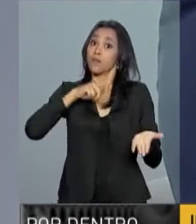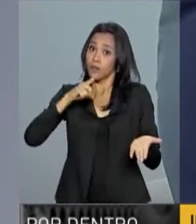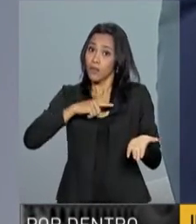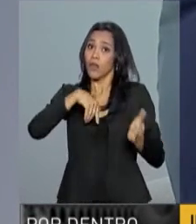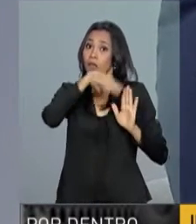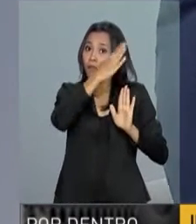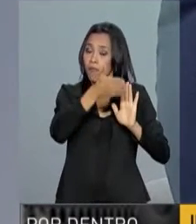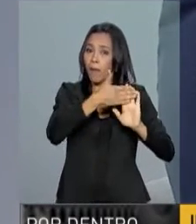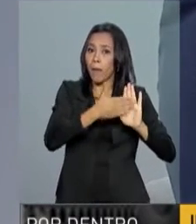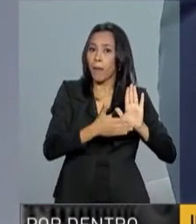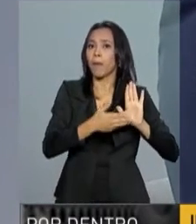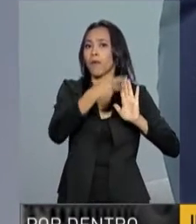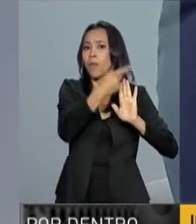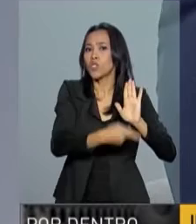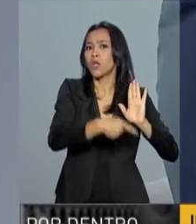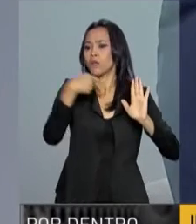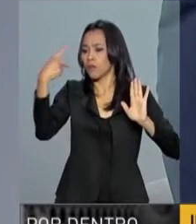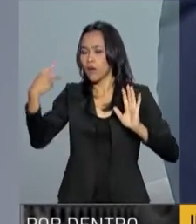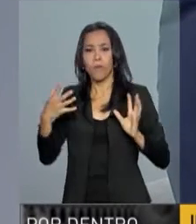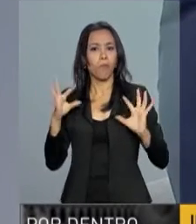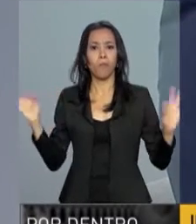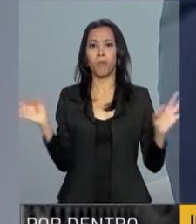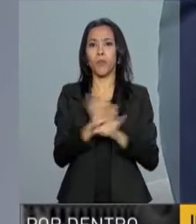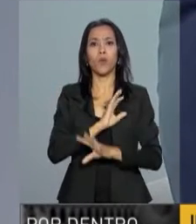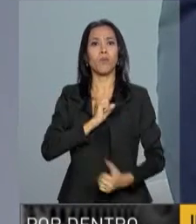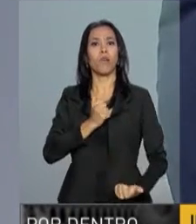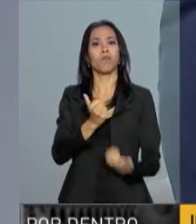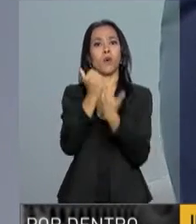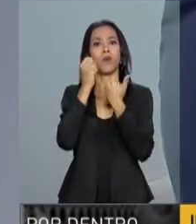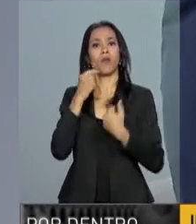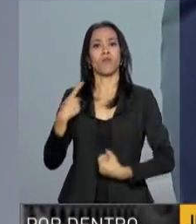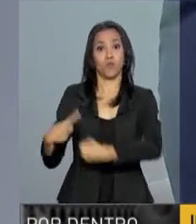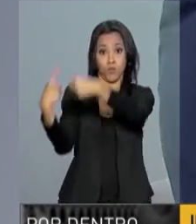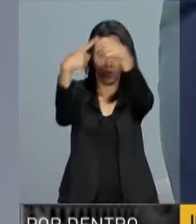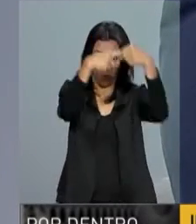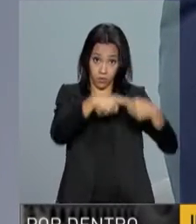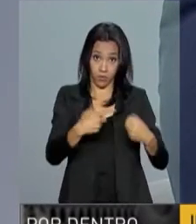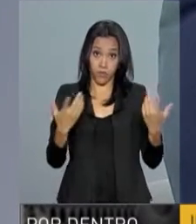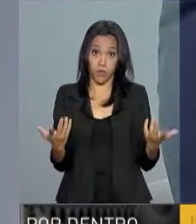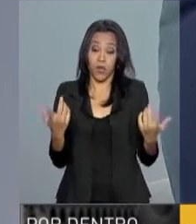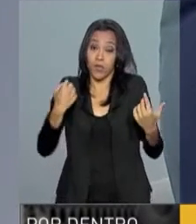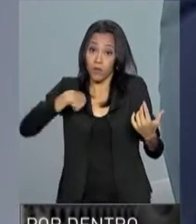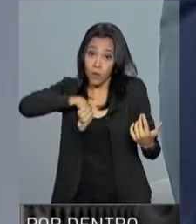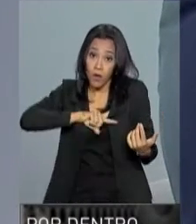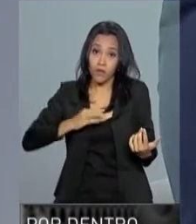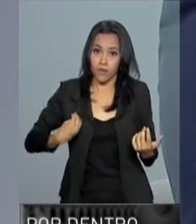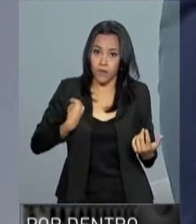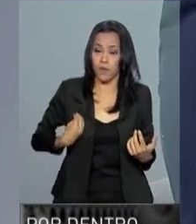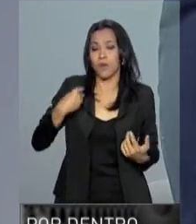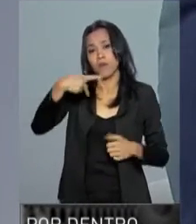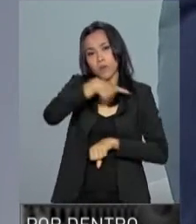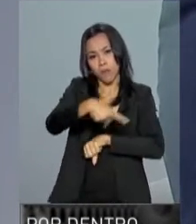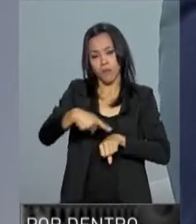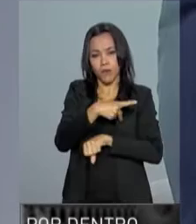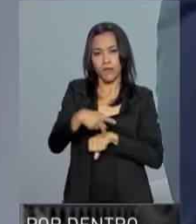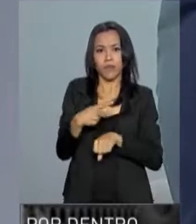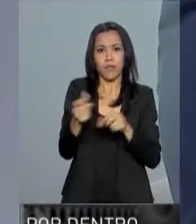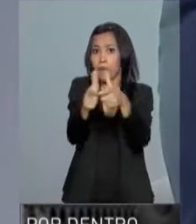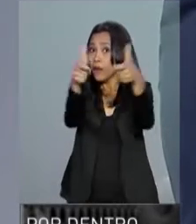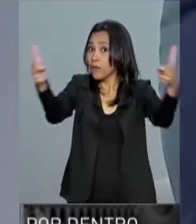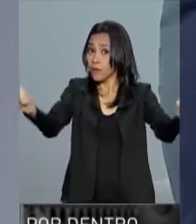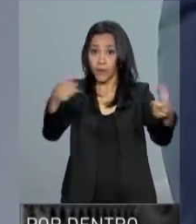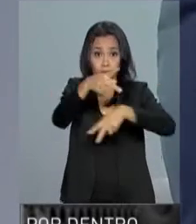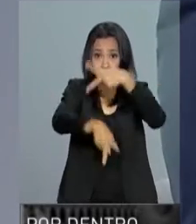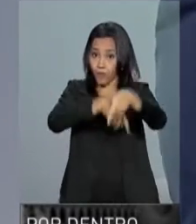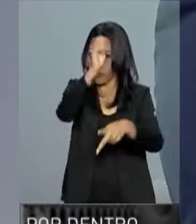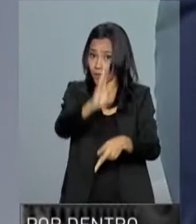é prontamente para atender estes municípios e importante dizer que nós vivemos num país em que a maioria da população é